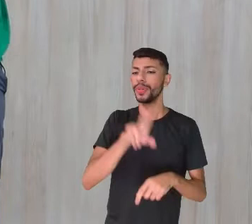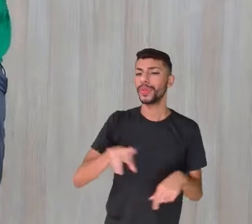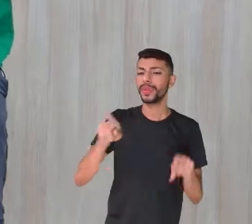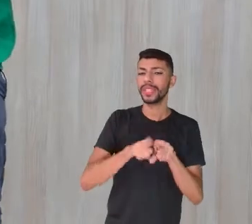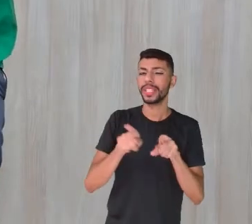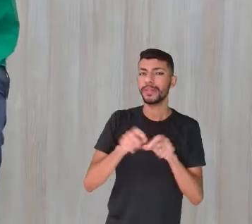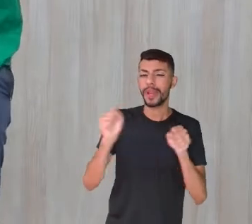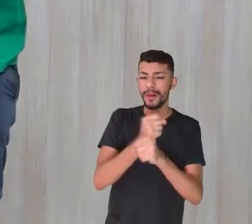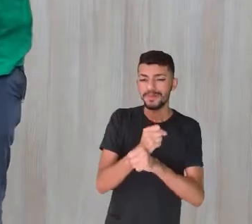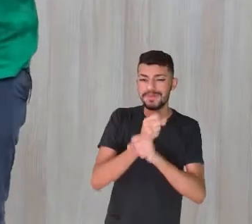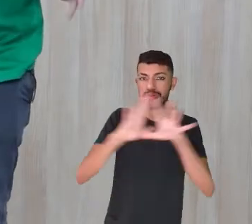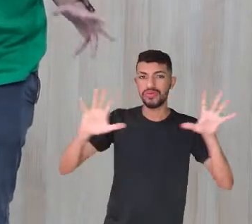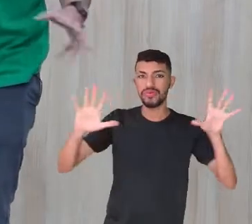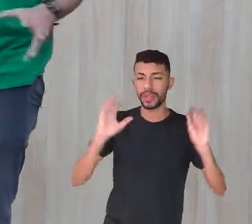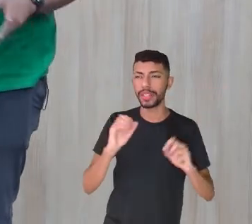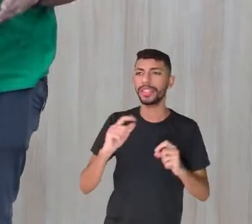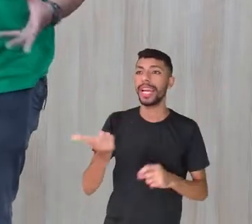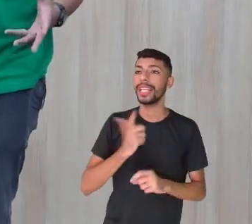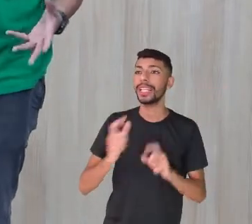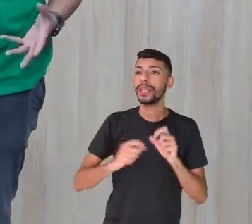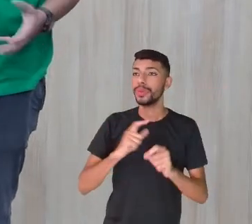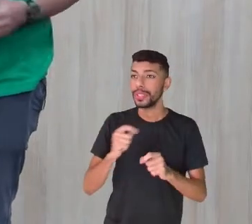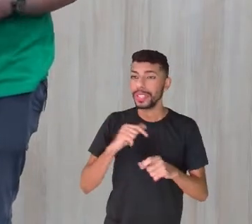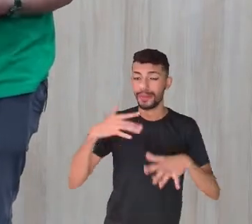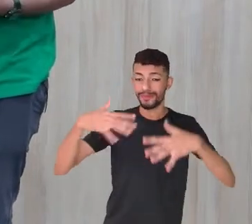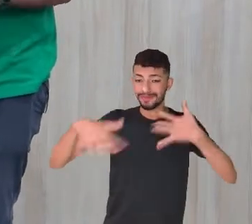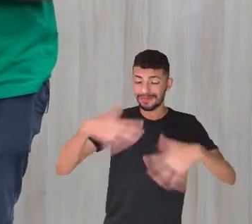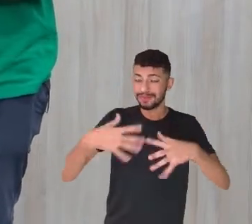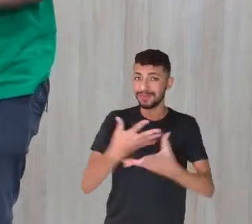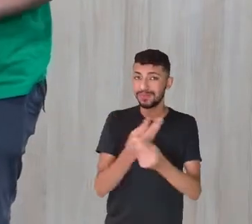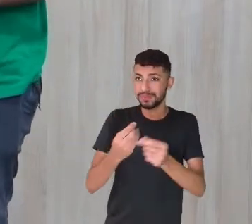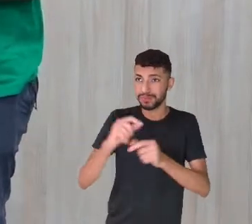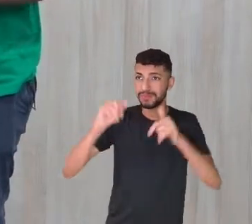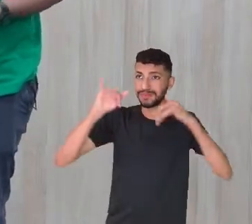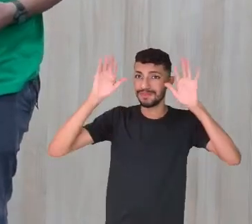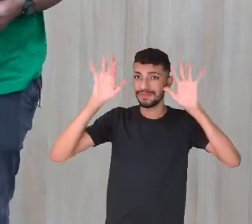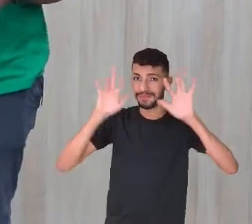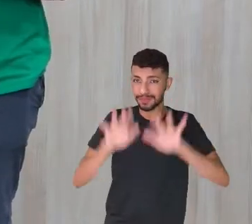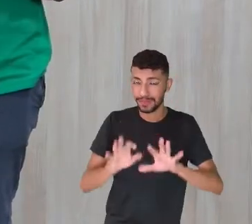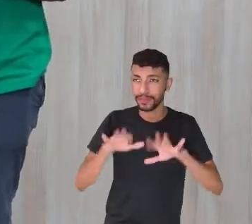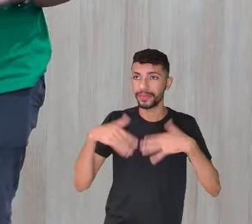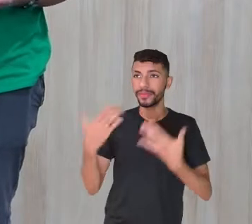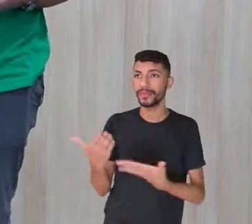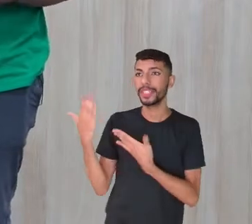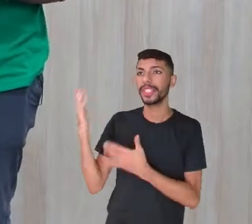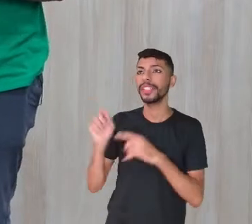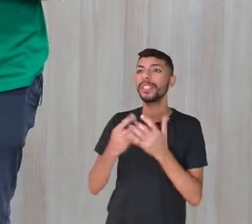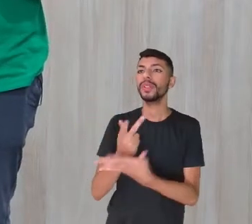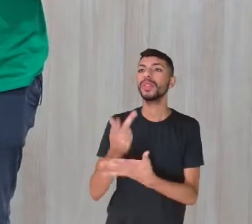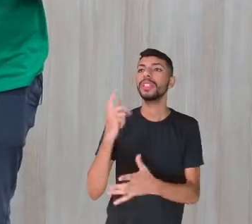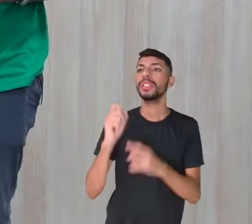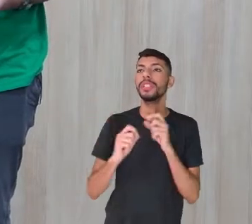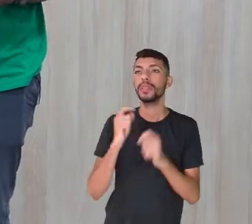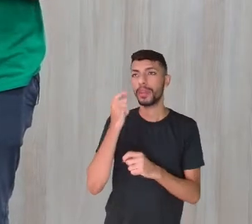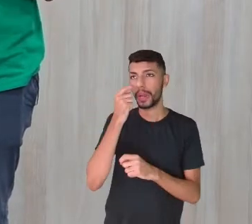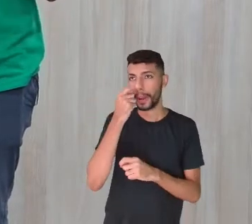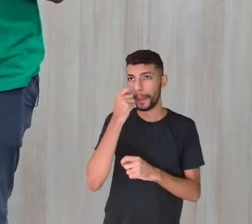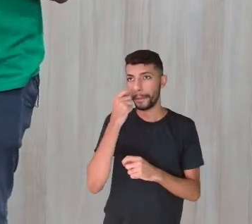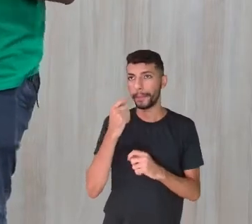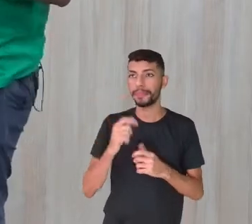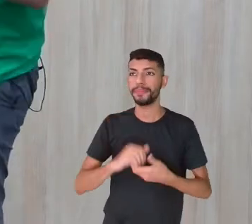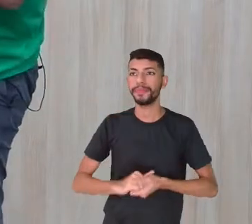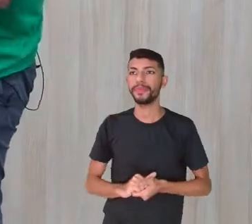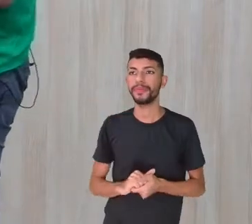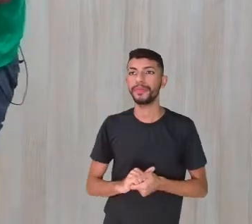seja, vai mover uma grande quantidade de terra. Todo esse processo vai gerar rejeitos, né? Vão gerar rejeitos. Então aqui,